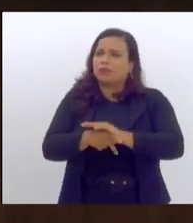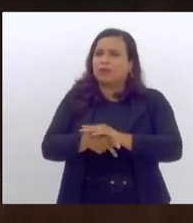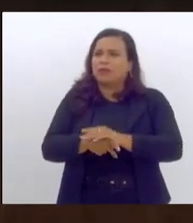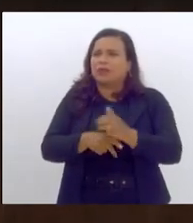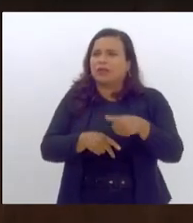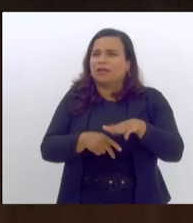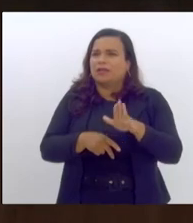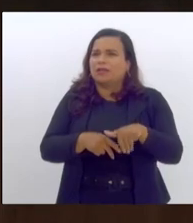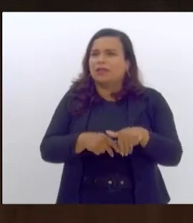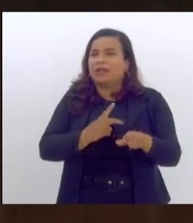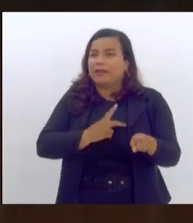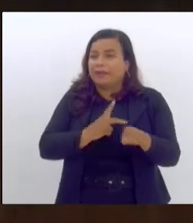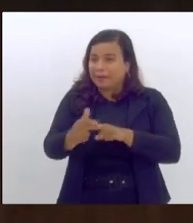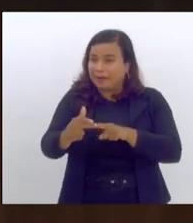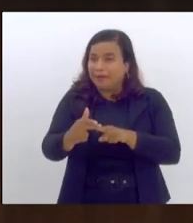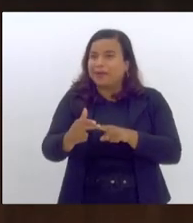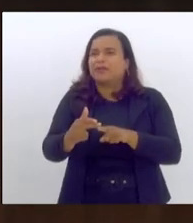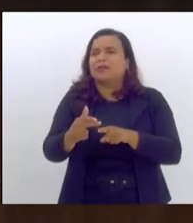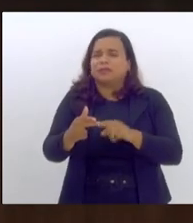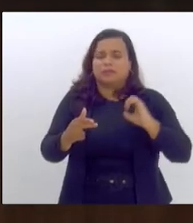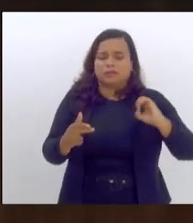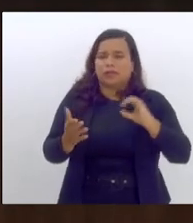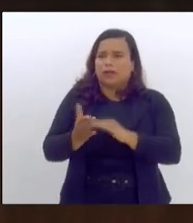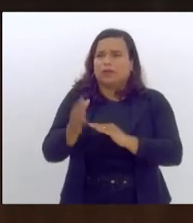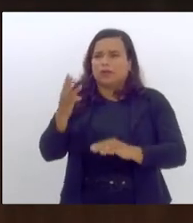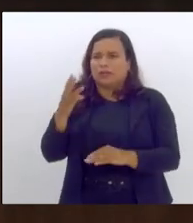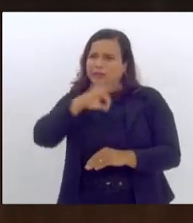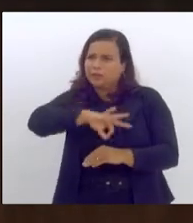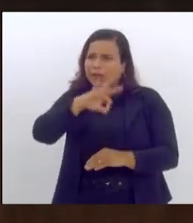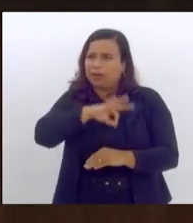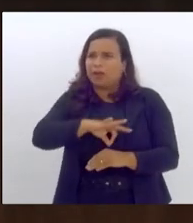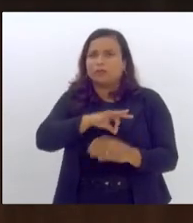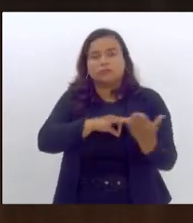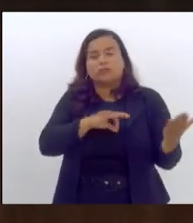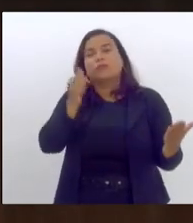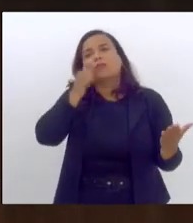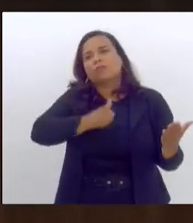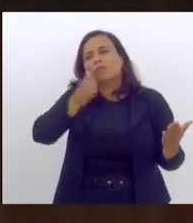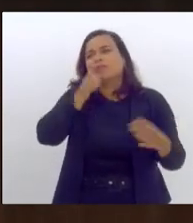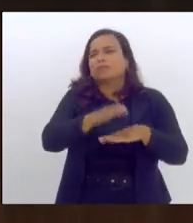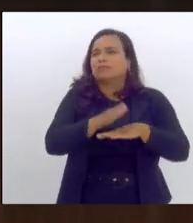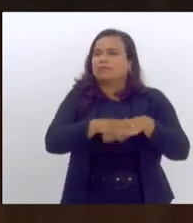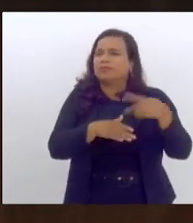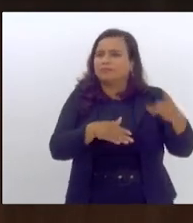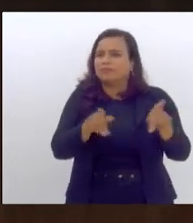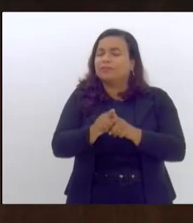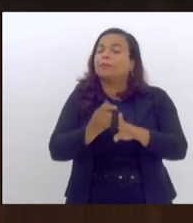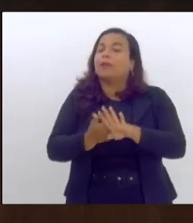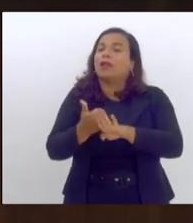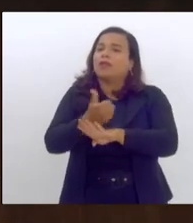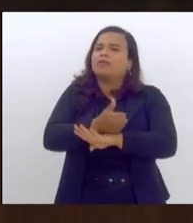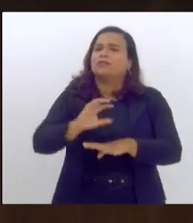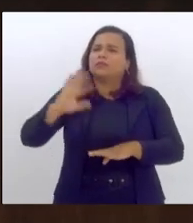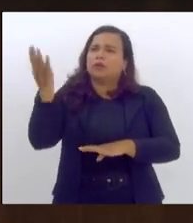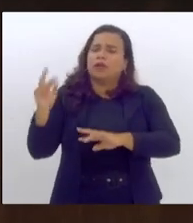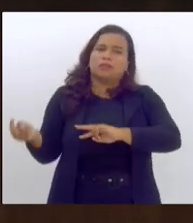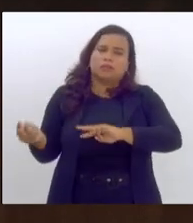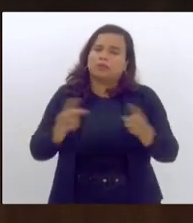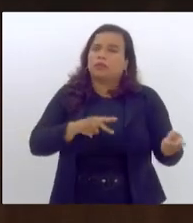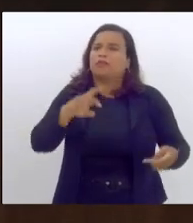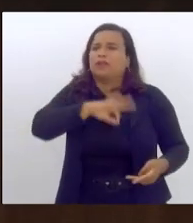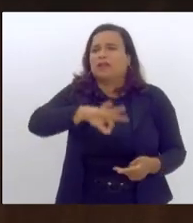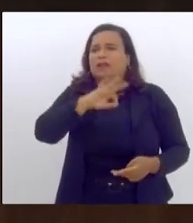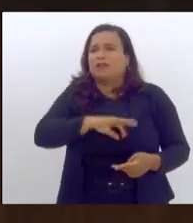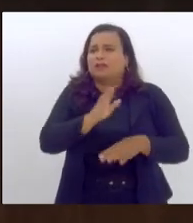na mão das mulheres, para que os benefícios eventuais e os benefícios de transferência de renda possam ficar nas mãos